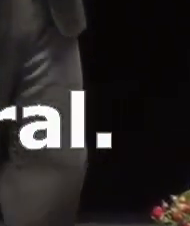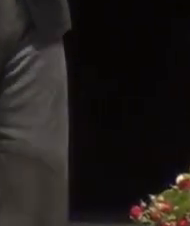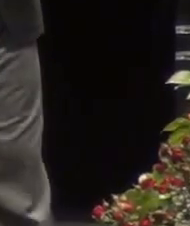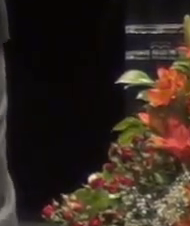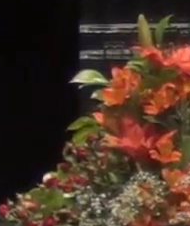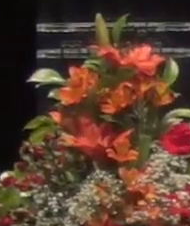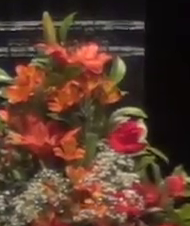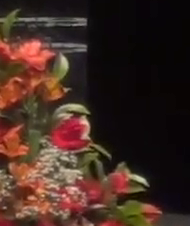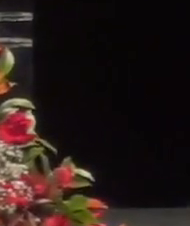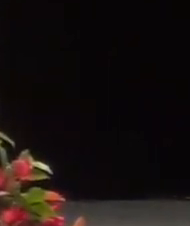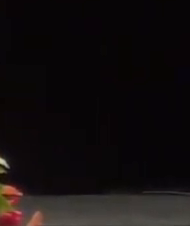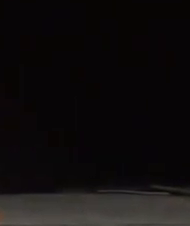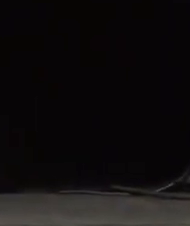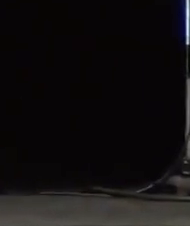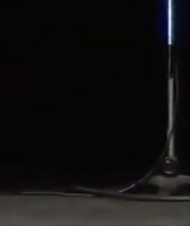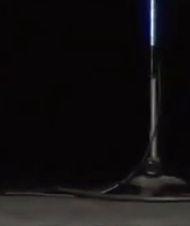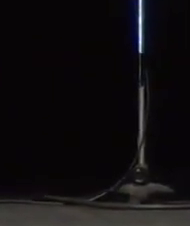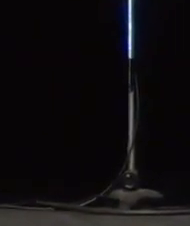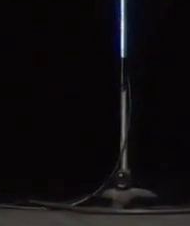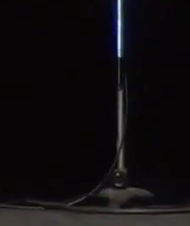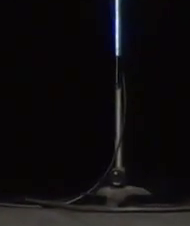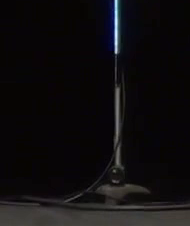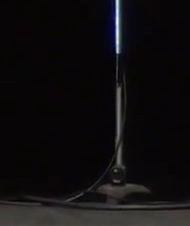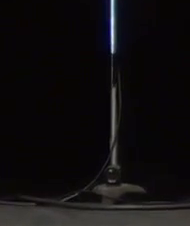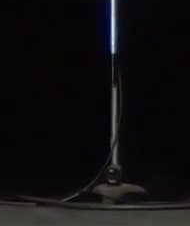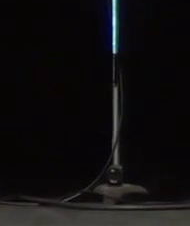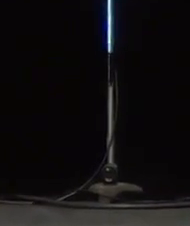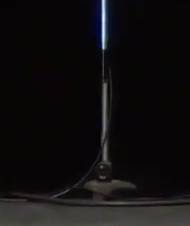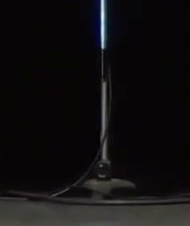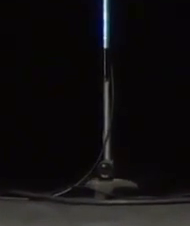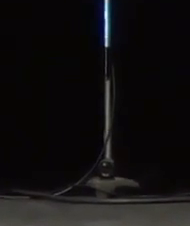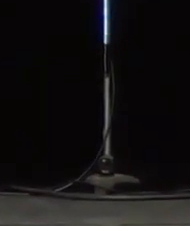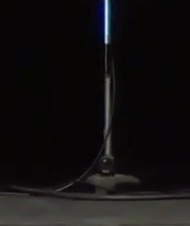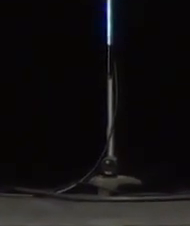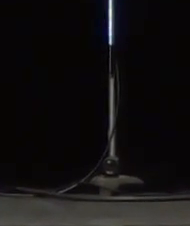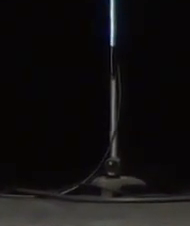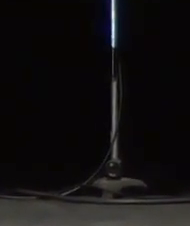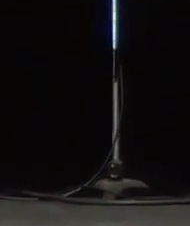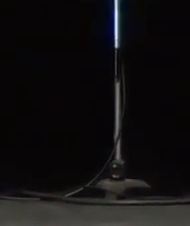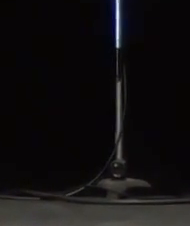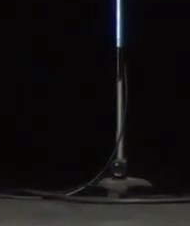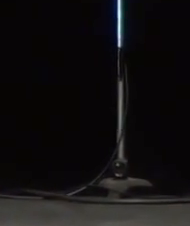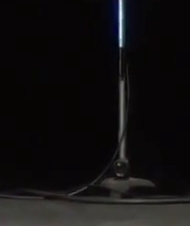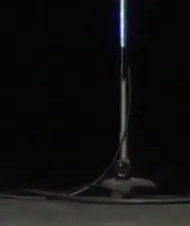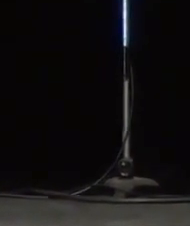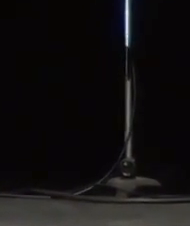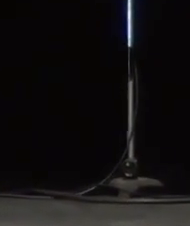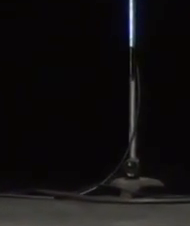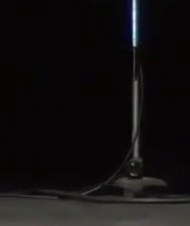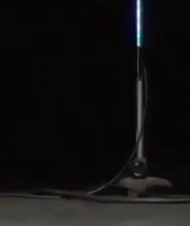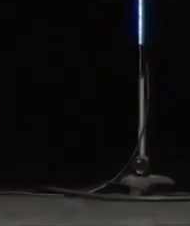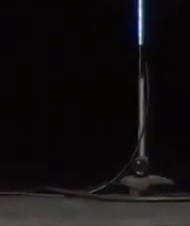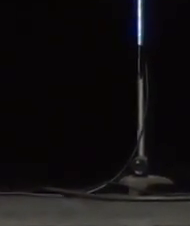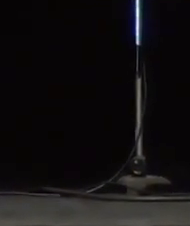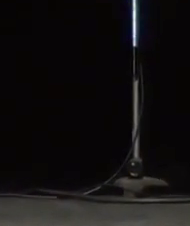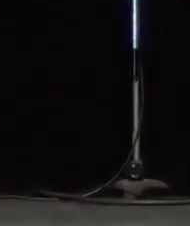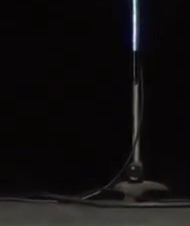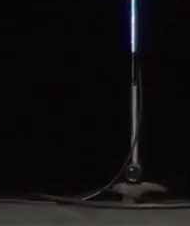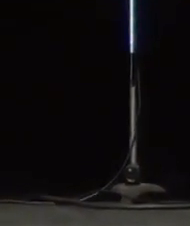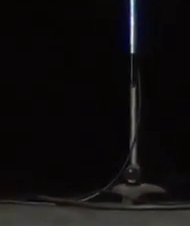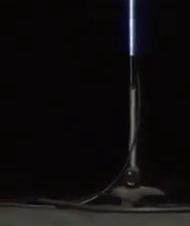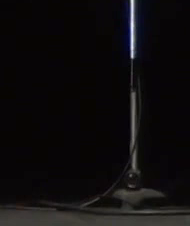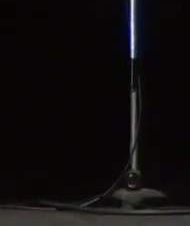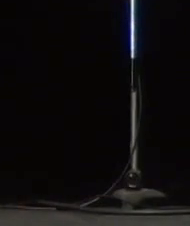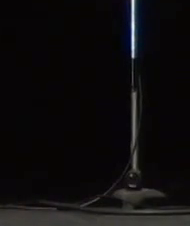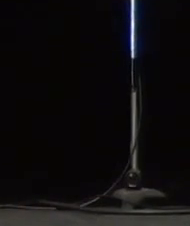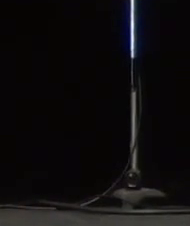Sabe por que eu gosto da versão que coloca no passado? Porque esse é o princípio da fé. Quando a gente